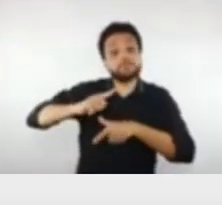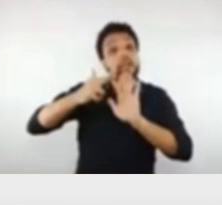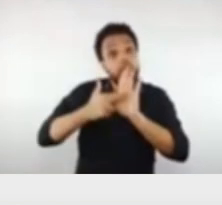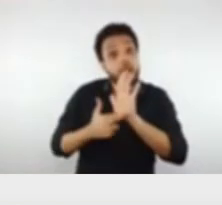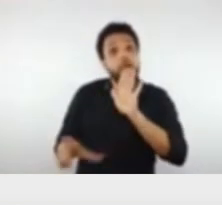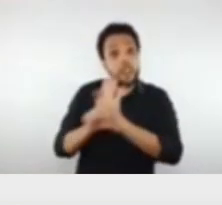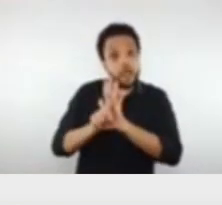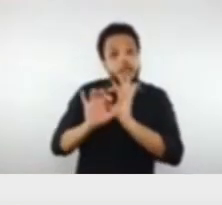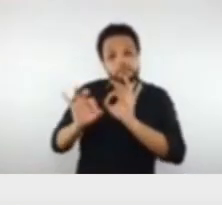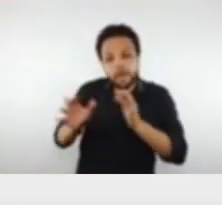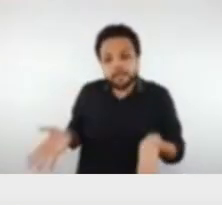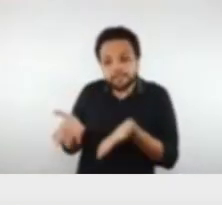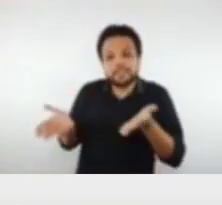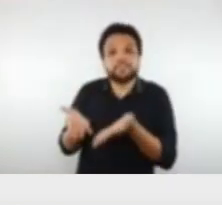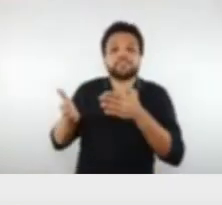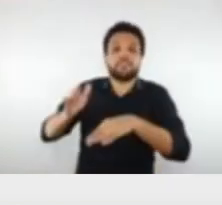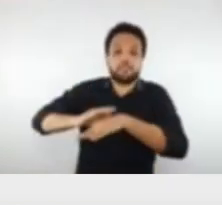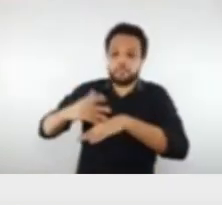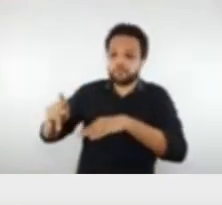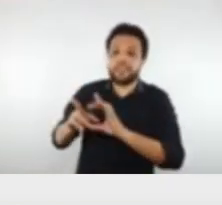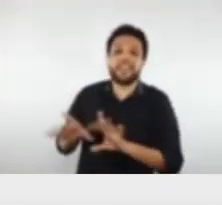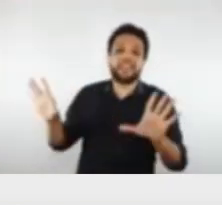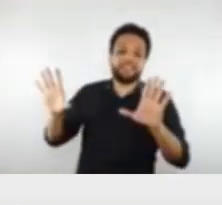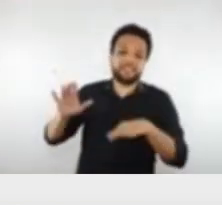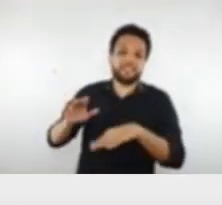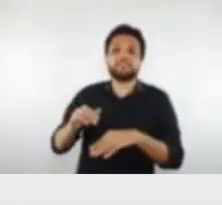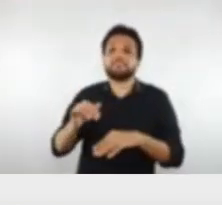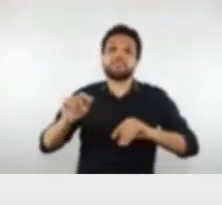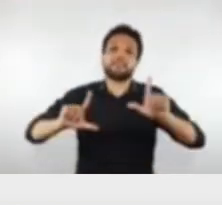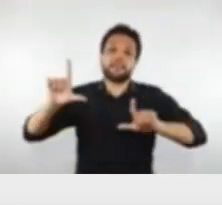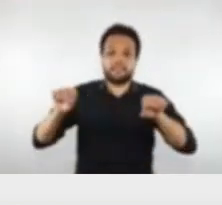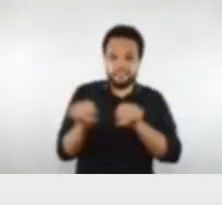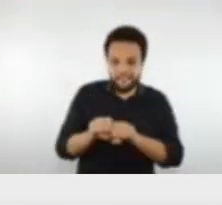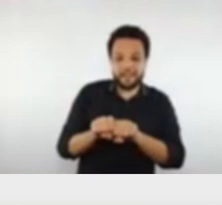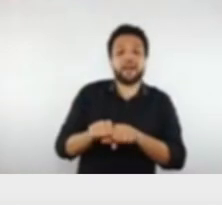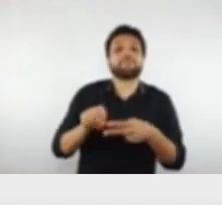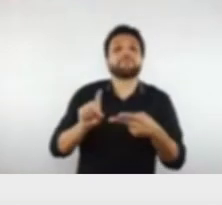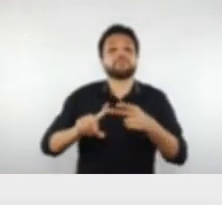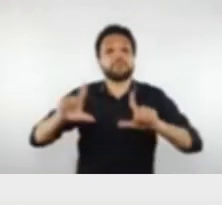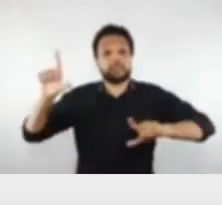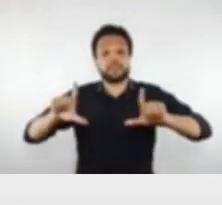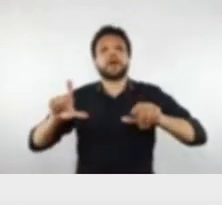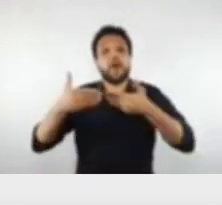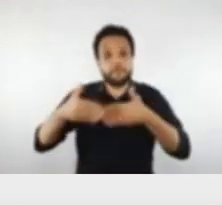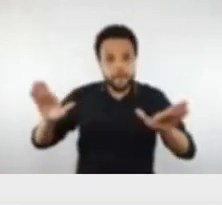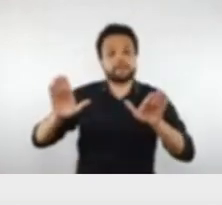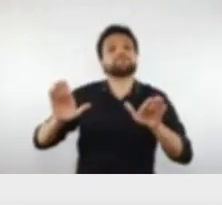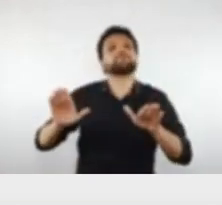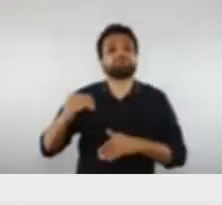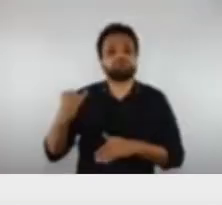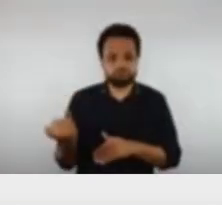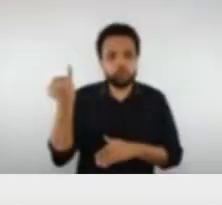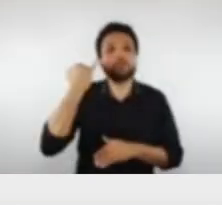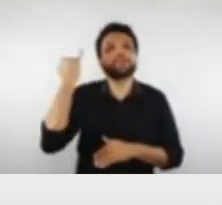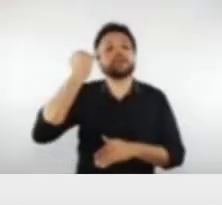a produção independente. Então, canais de TV por assinatura e canais de TV aberta são obrigados a trabalhar com